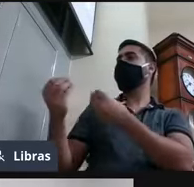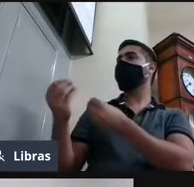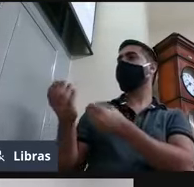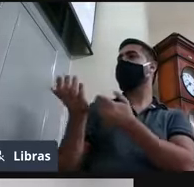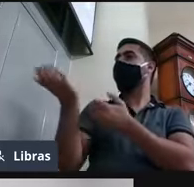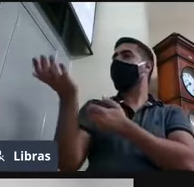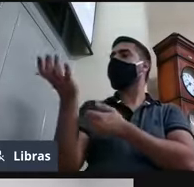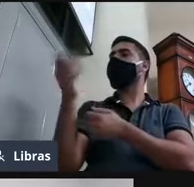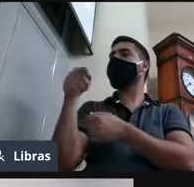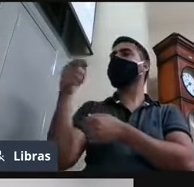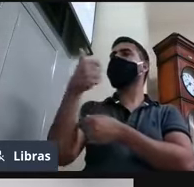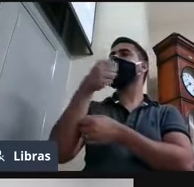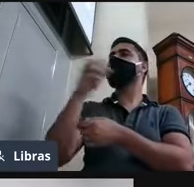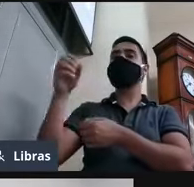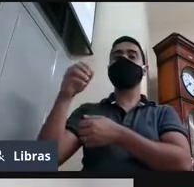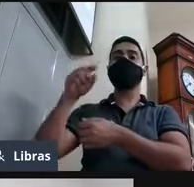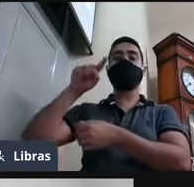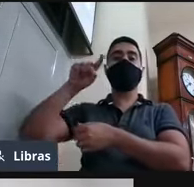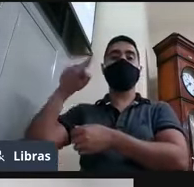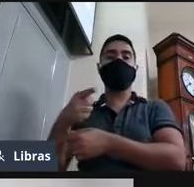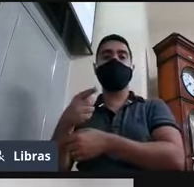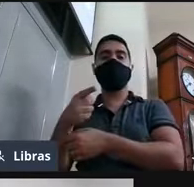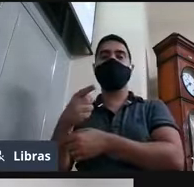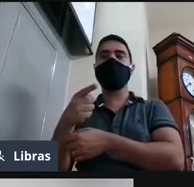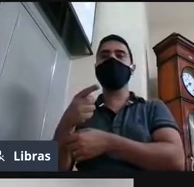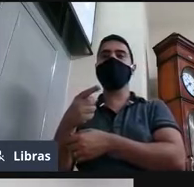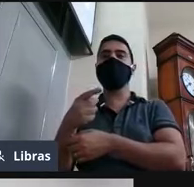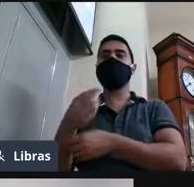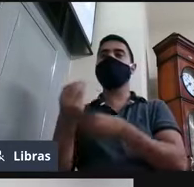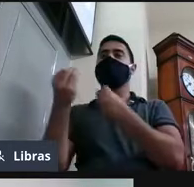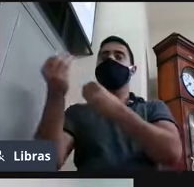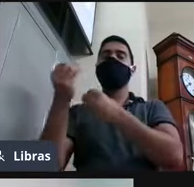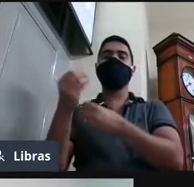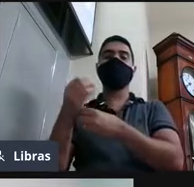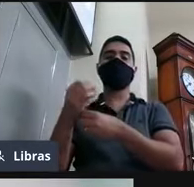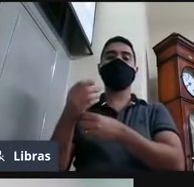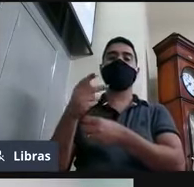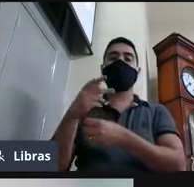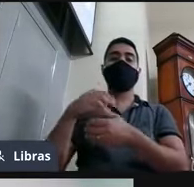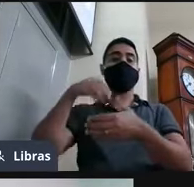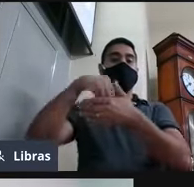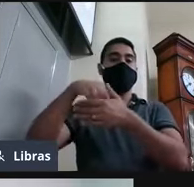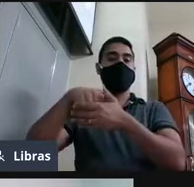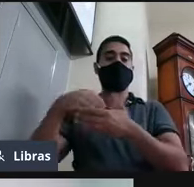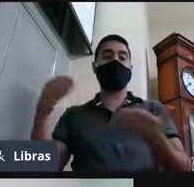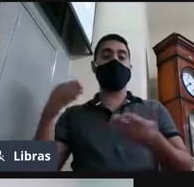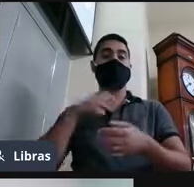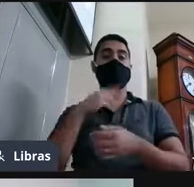reais para ele votar contra o Fernandinho. Por isso que ele não está aqui. E nesse momento, tem